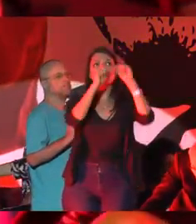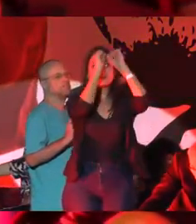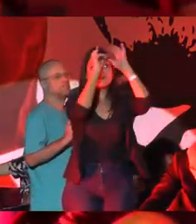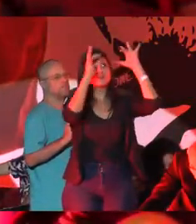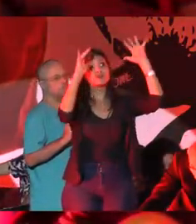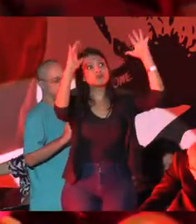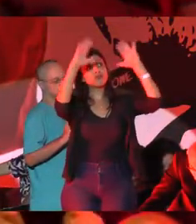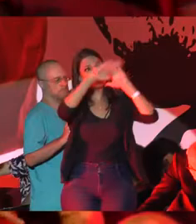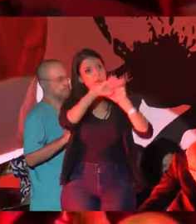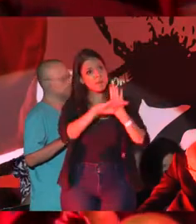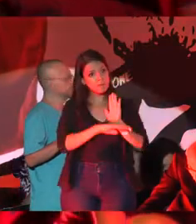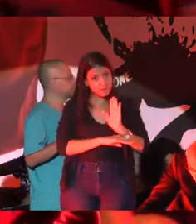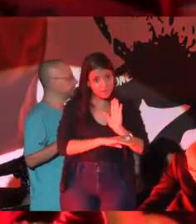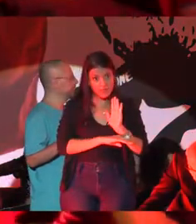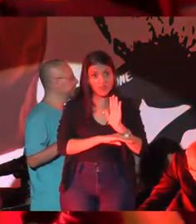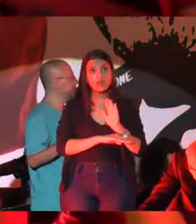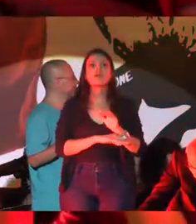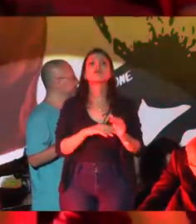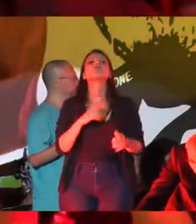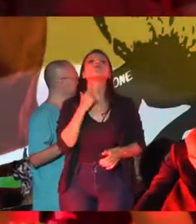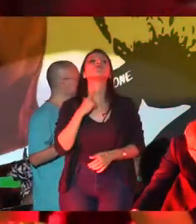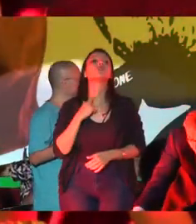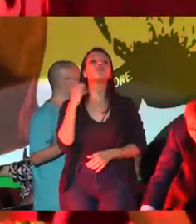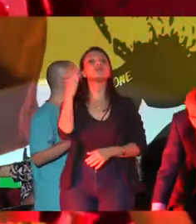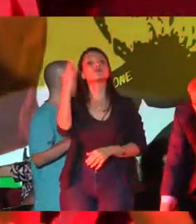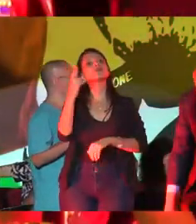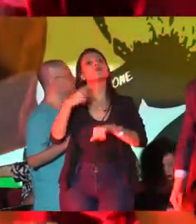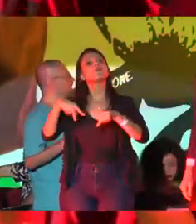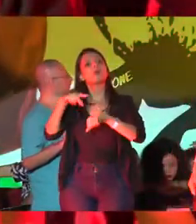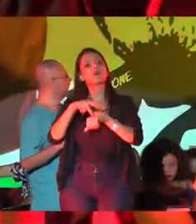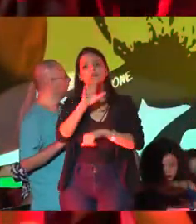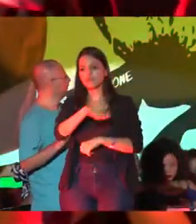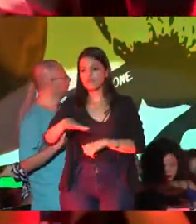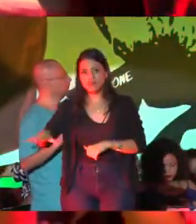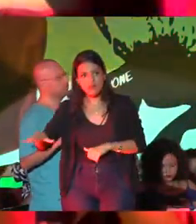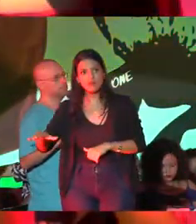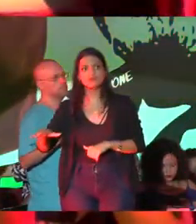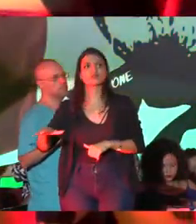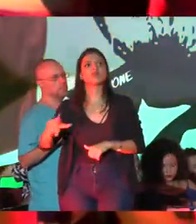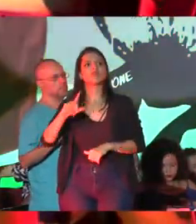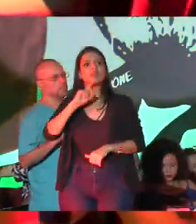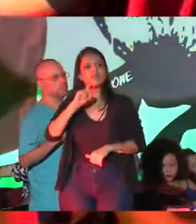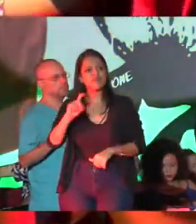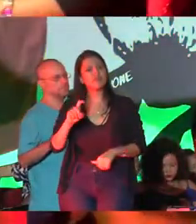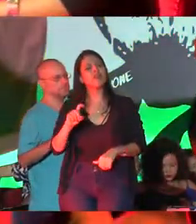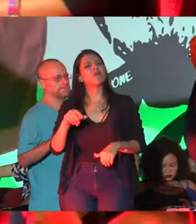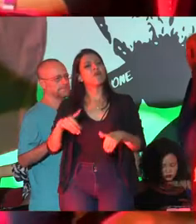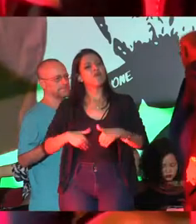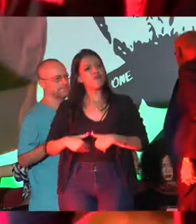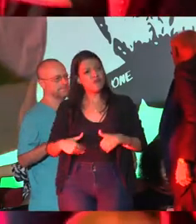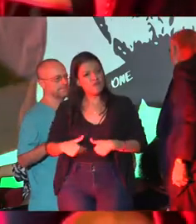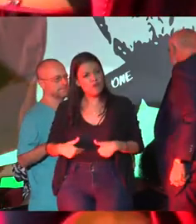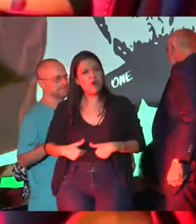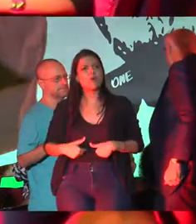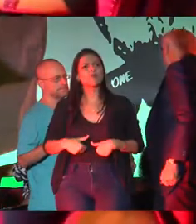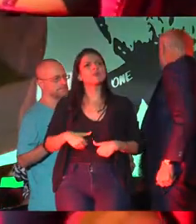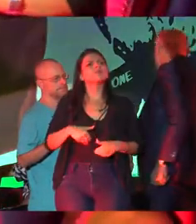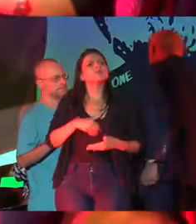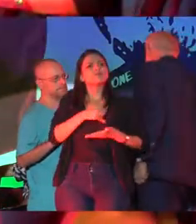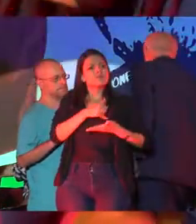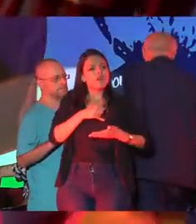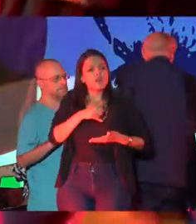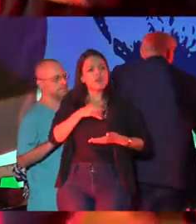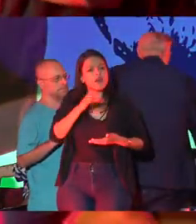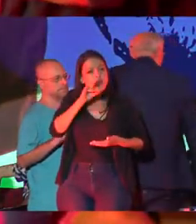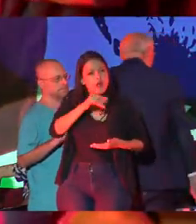um país onde não se matem crianças que escaparam do frio, da fome, da cola de sapateiro.